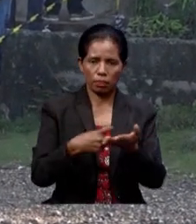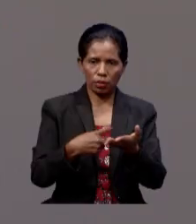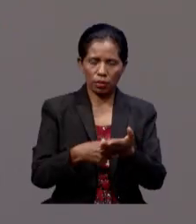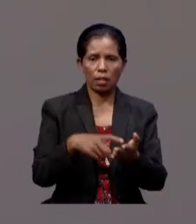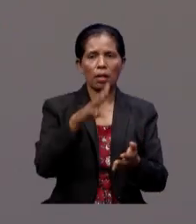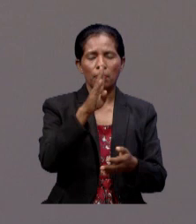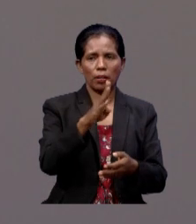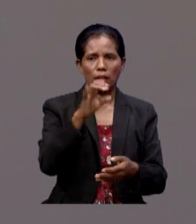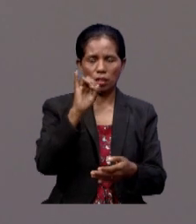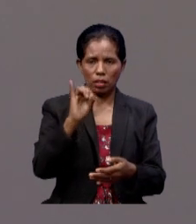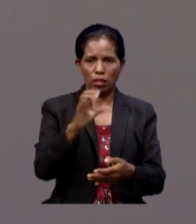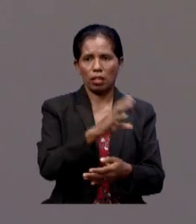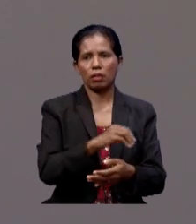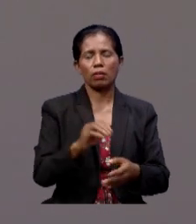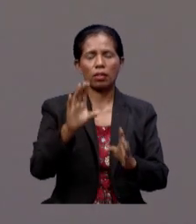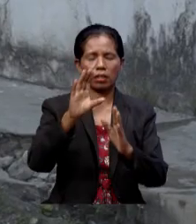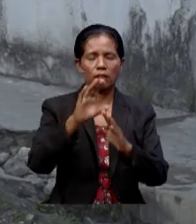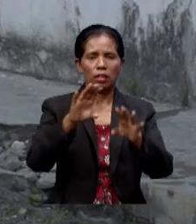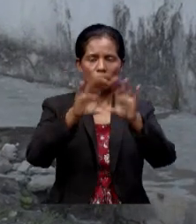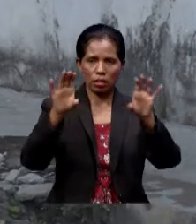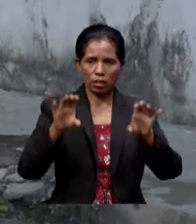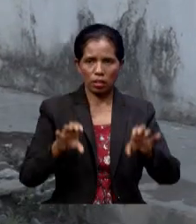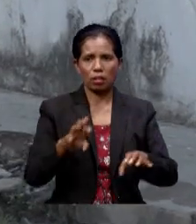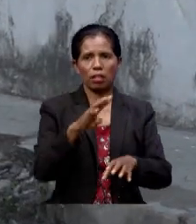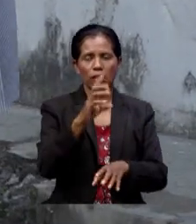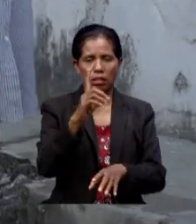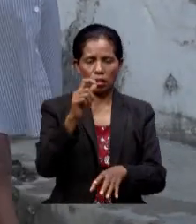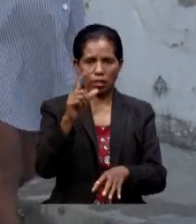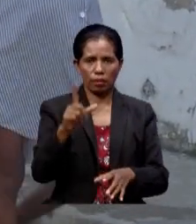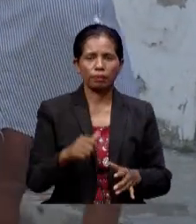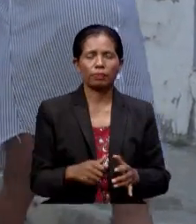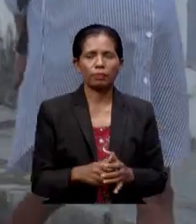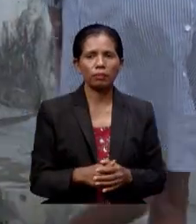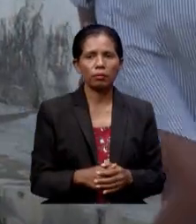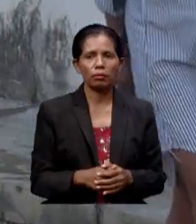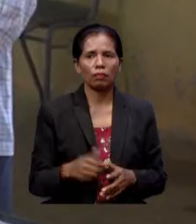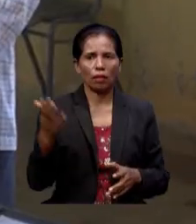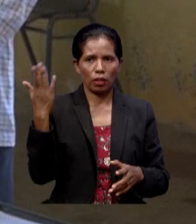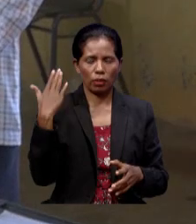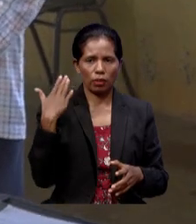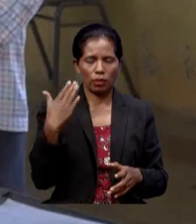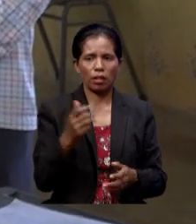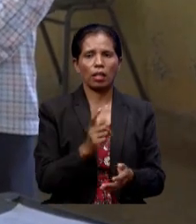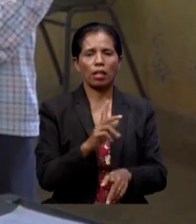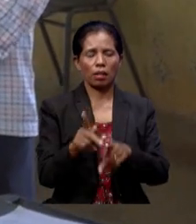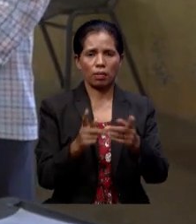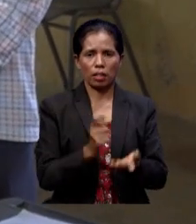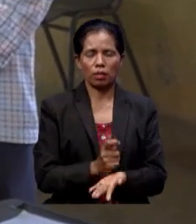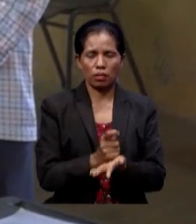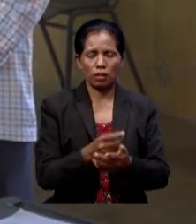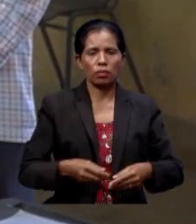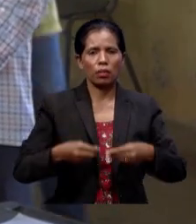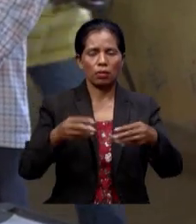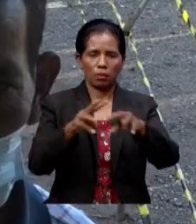e identidade, no certidão RDTL. Antes nene eleitores a Atauro nene integra vai a município